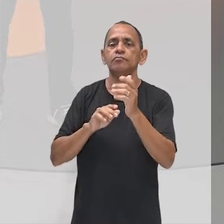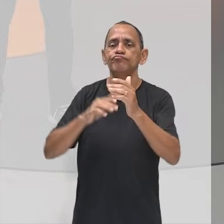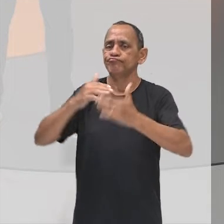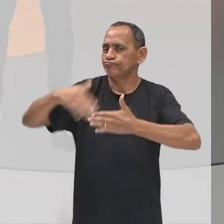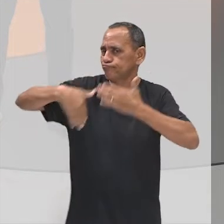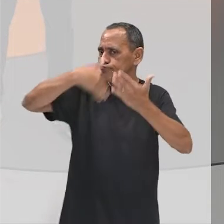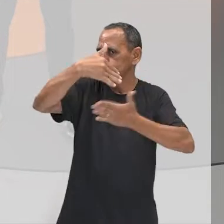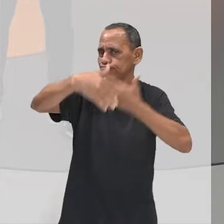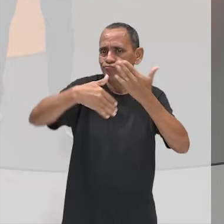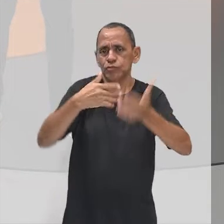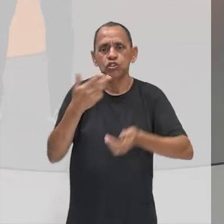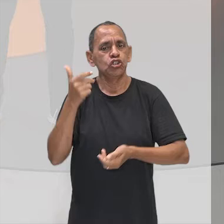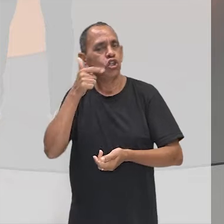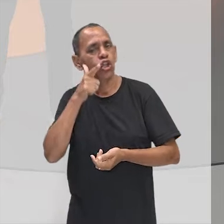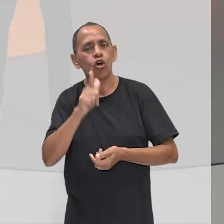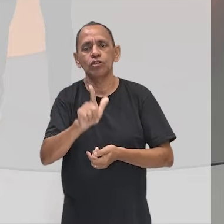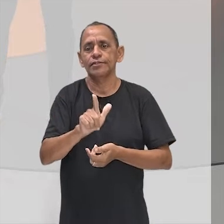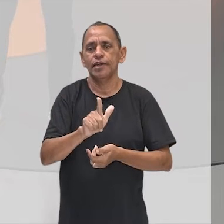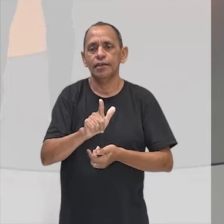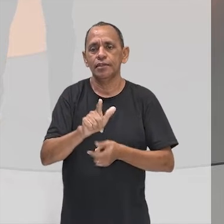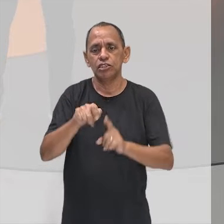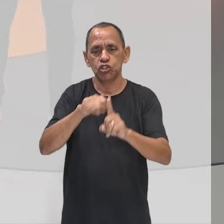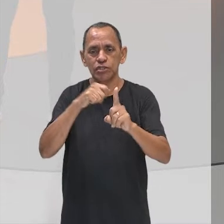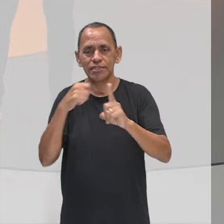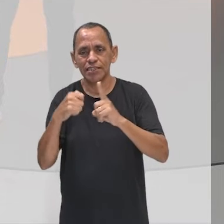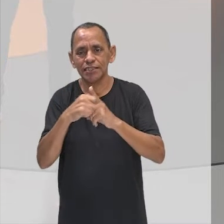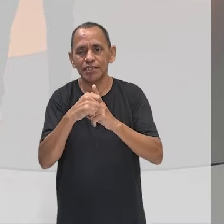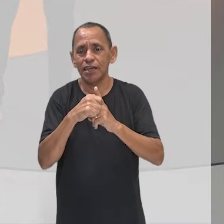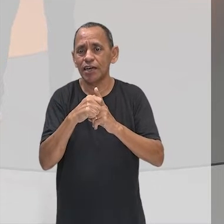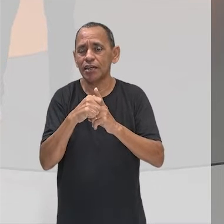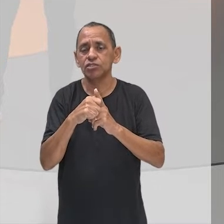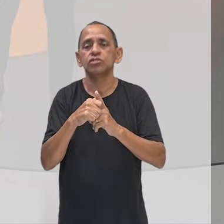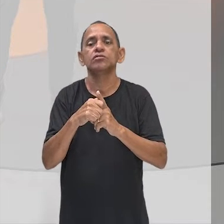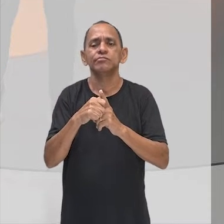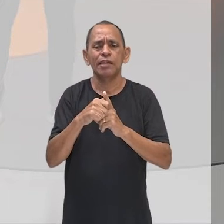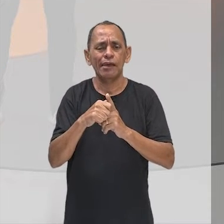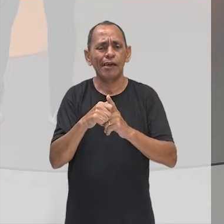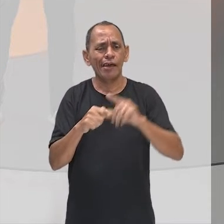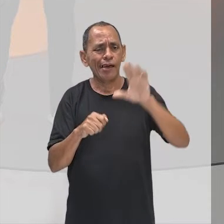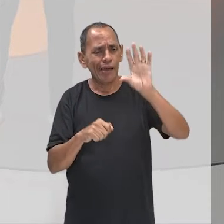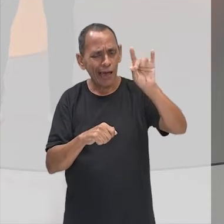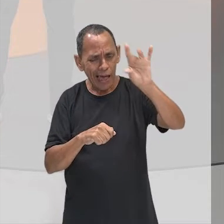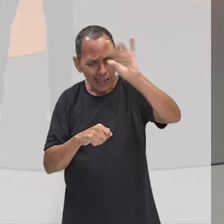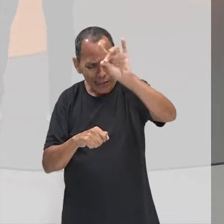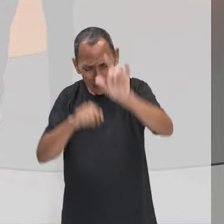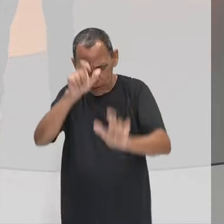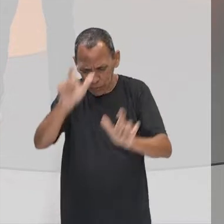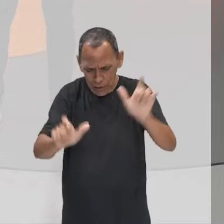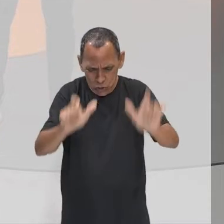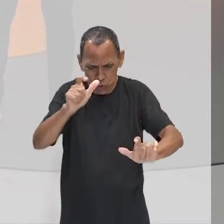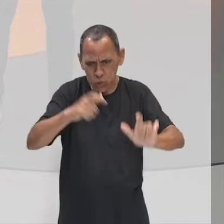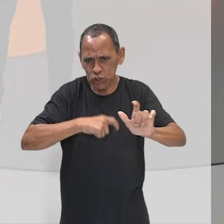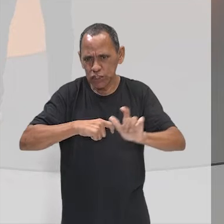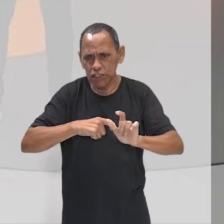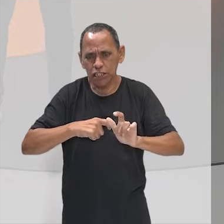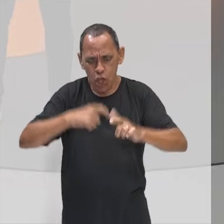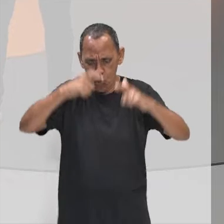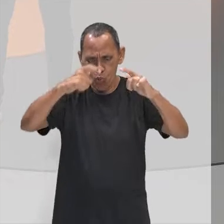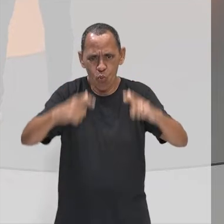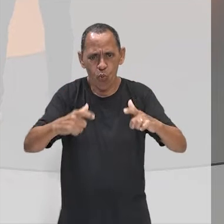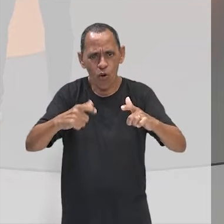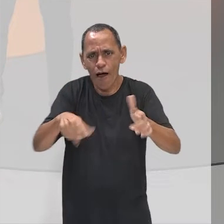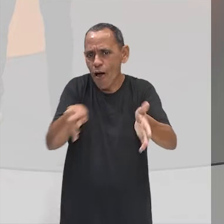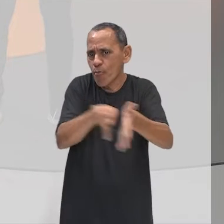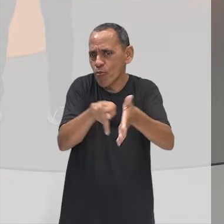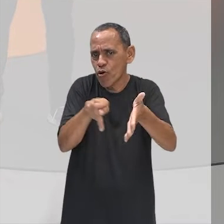dentro daquela sociedade. Então, sociedade estamental é aquela sociedade onde cada indivíduo tem o seu lugar definido. E